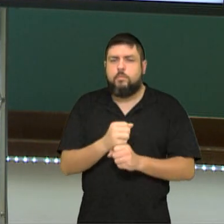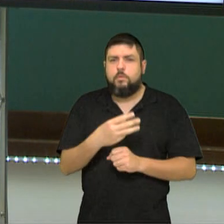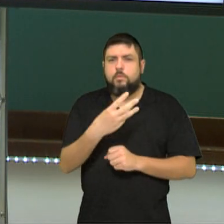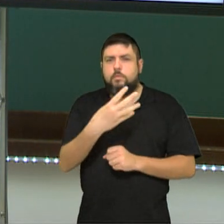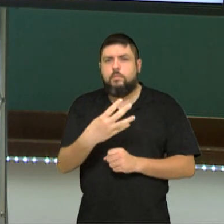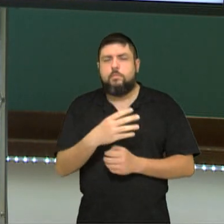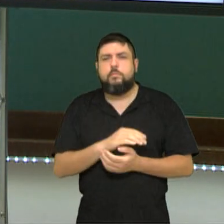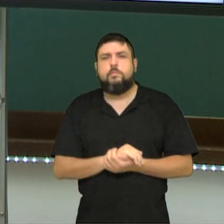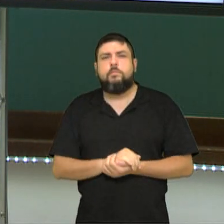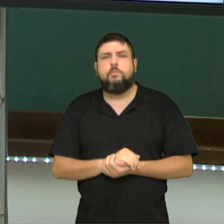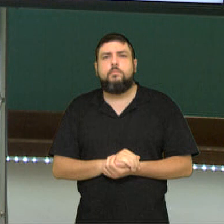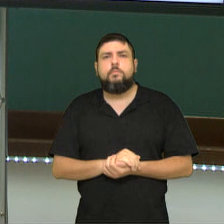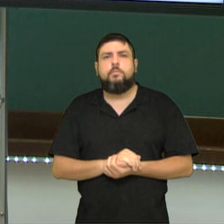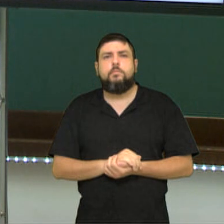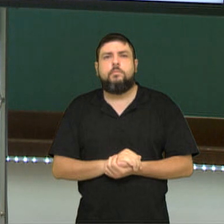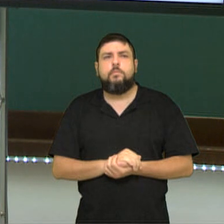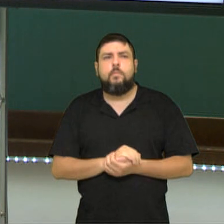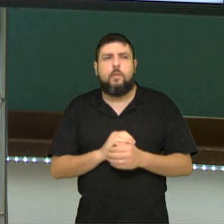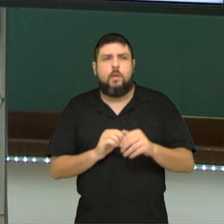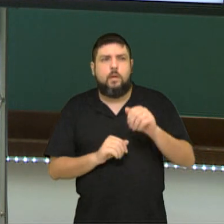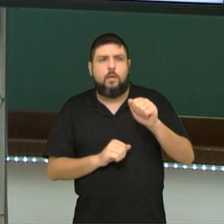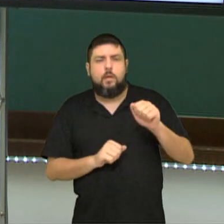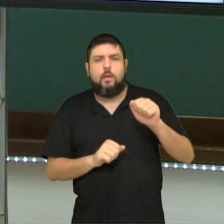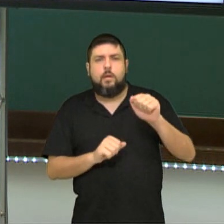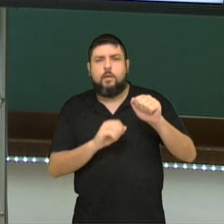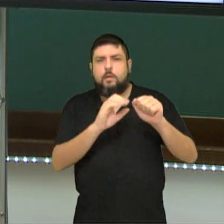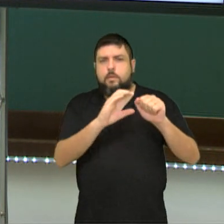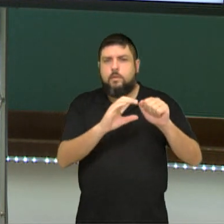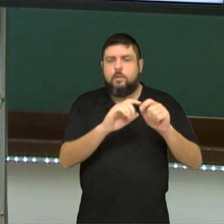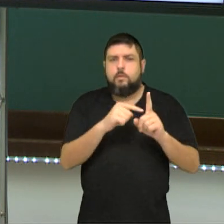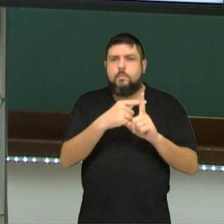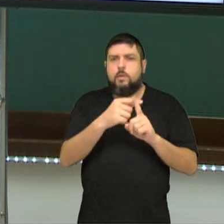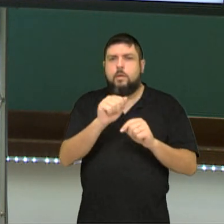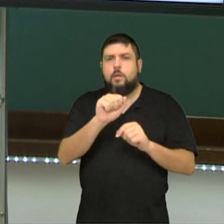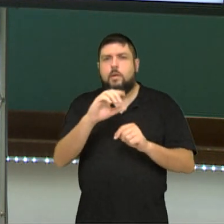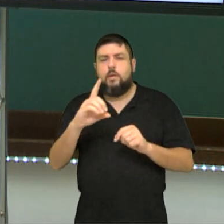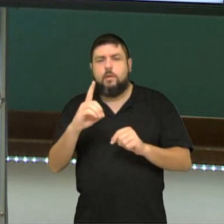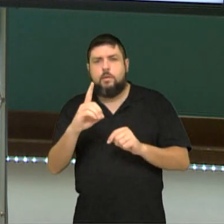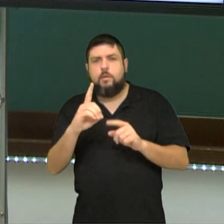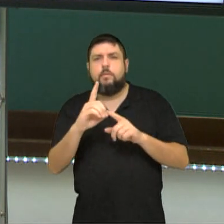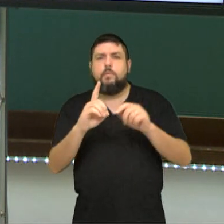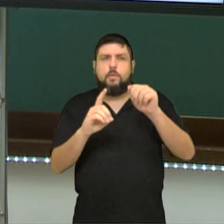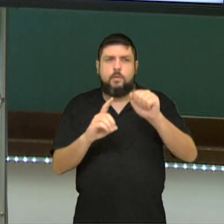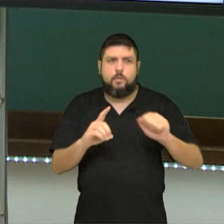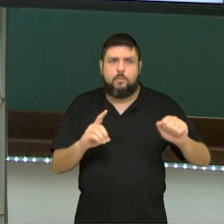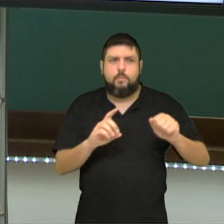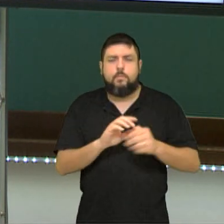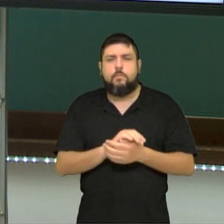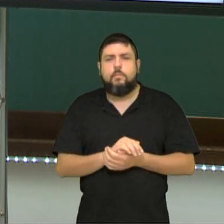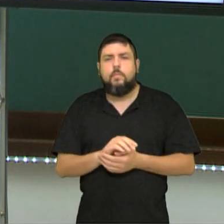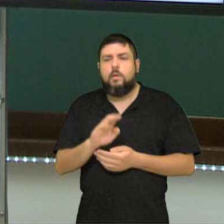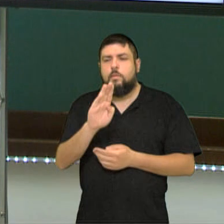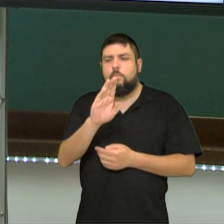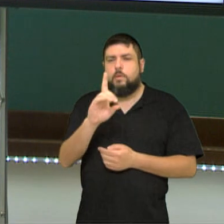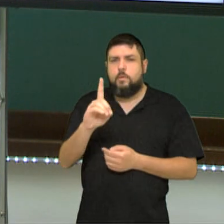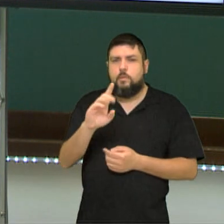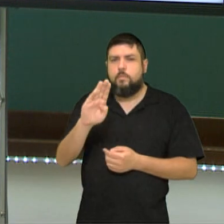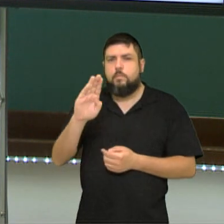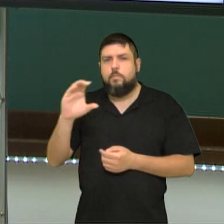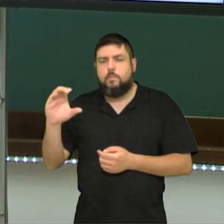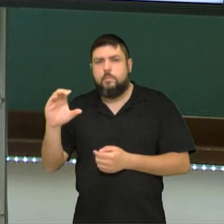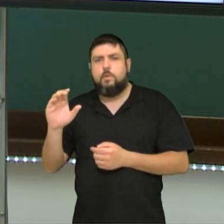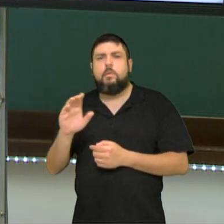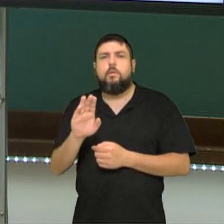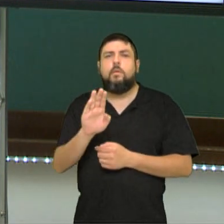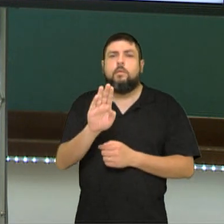Ok? Para frente. AC mais AD, os dois têm A. BD mais BC, os dois têm